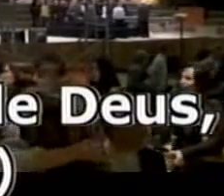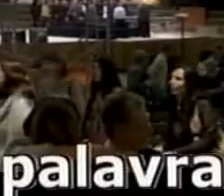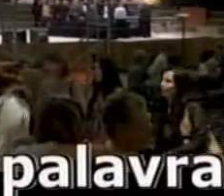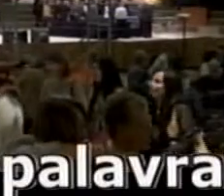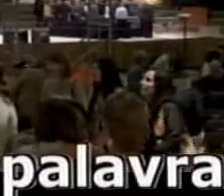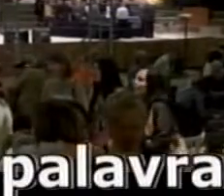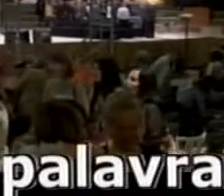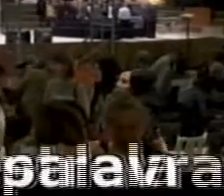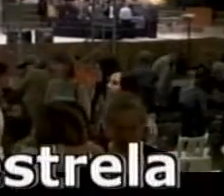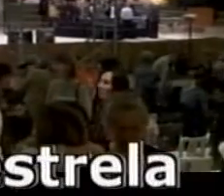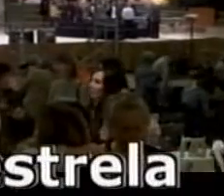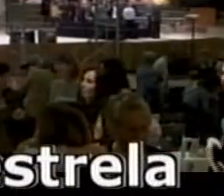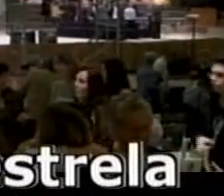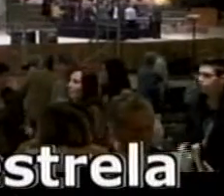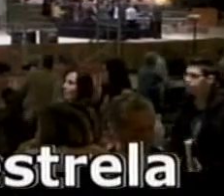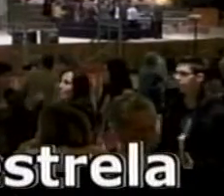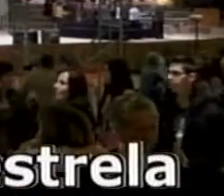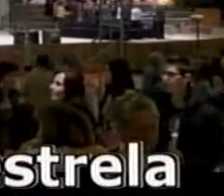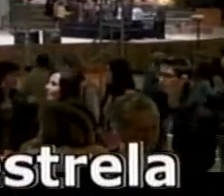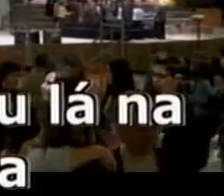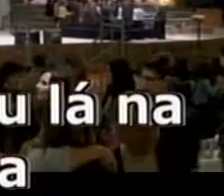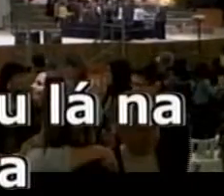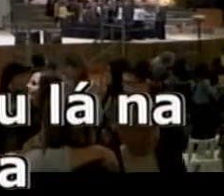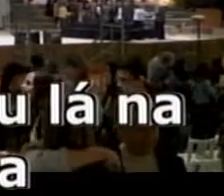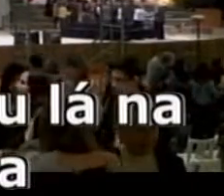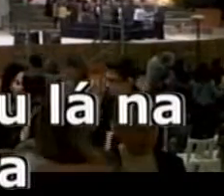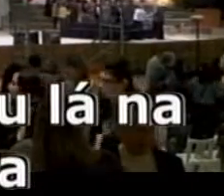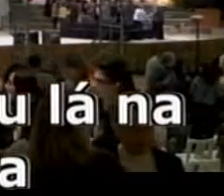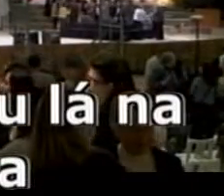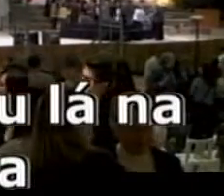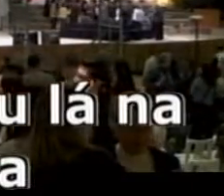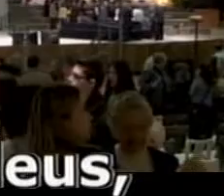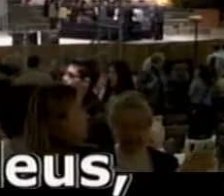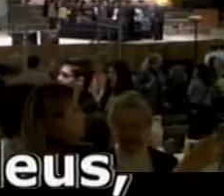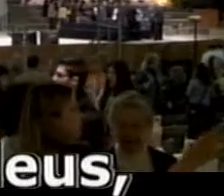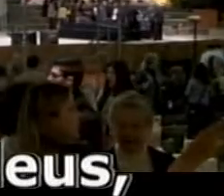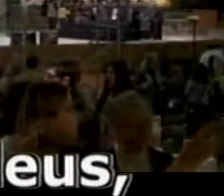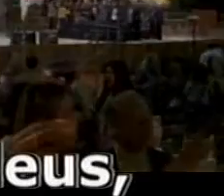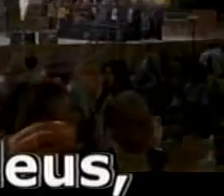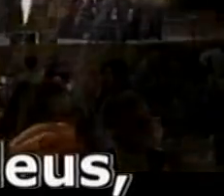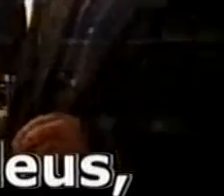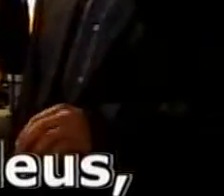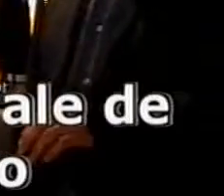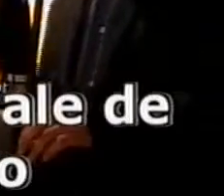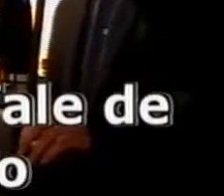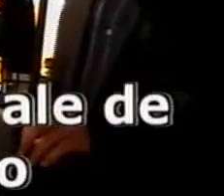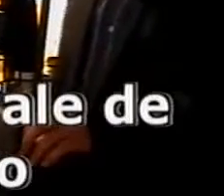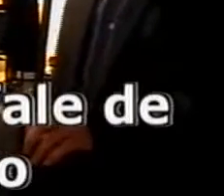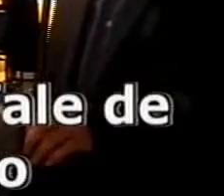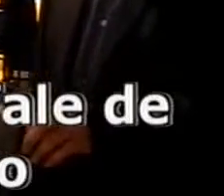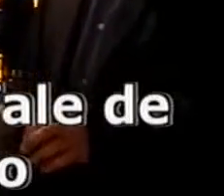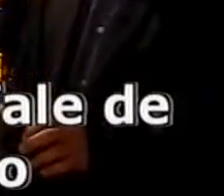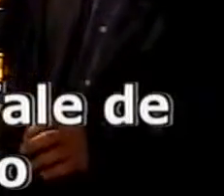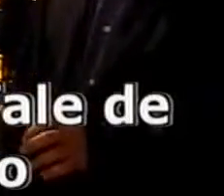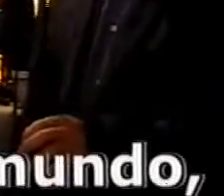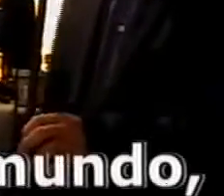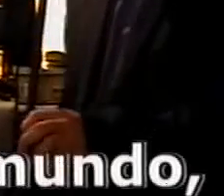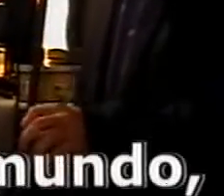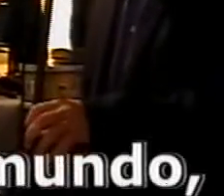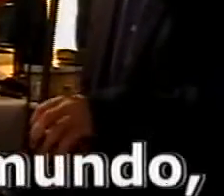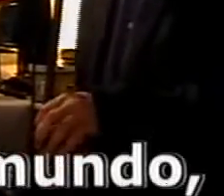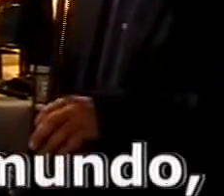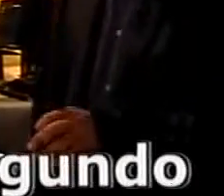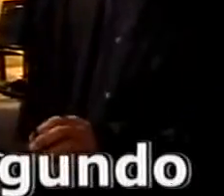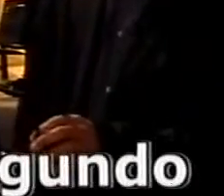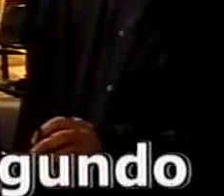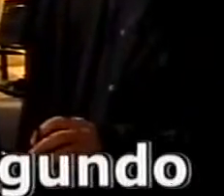Seja a tua palavra como estrela que brilhou na pátria dos judeus, e que eu fale de Cristo a